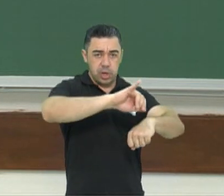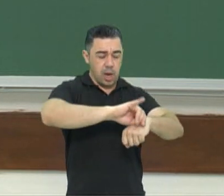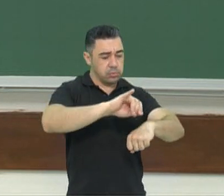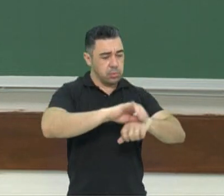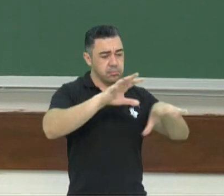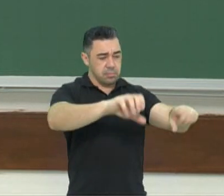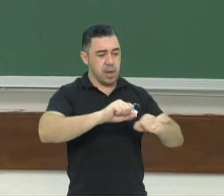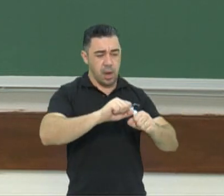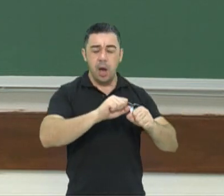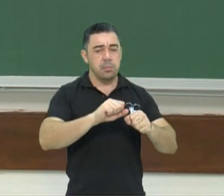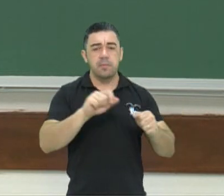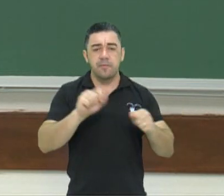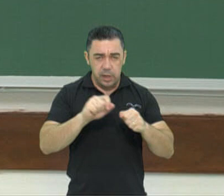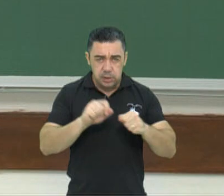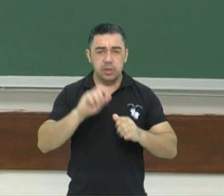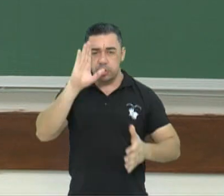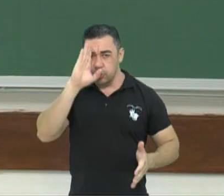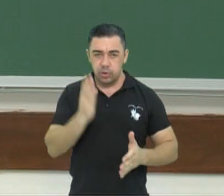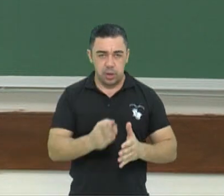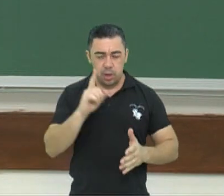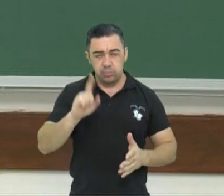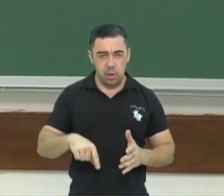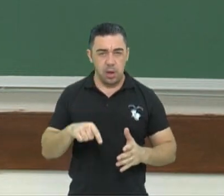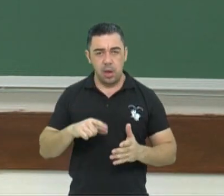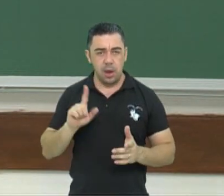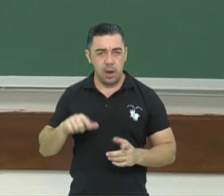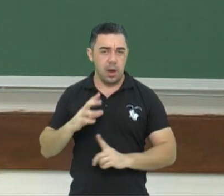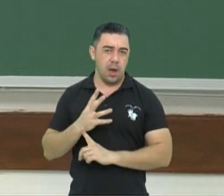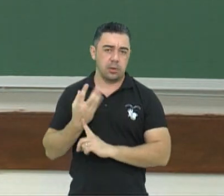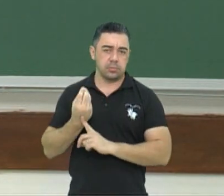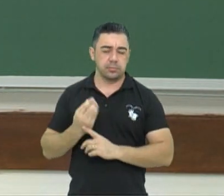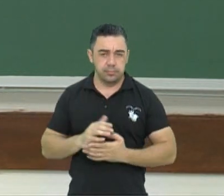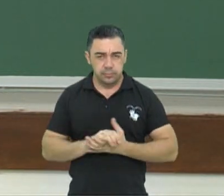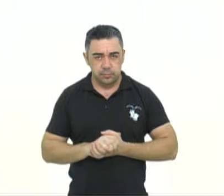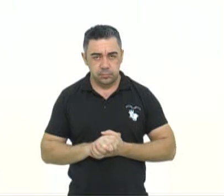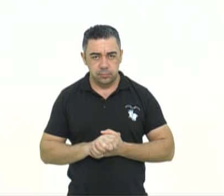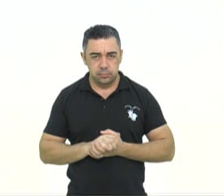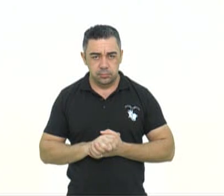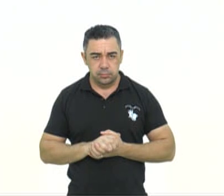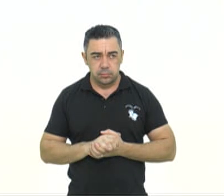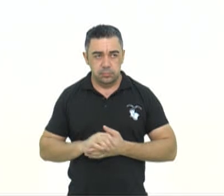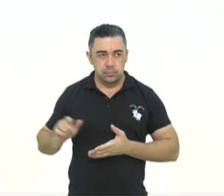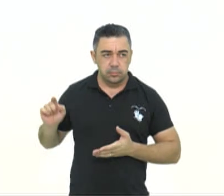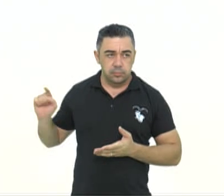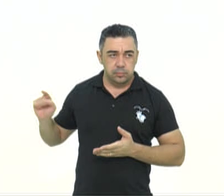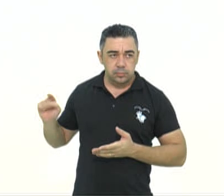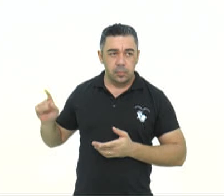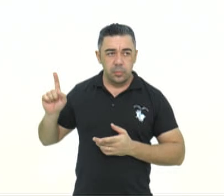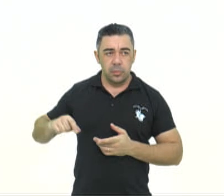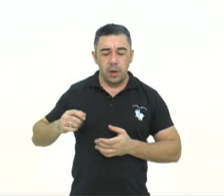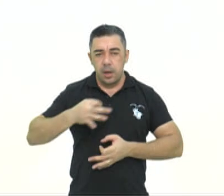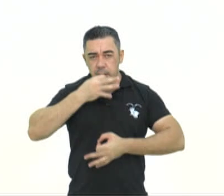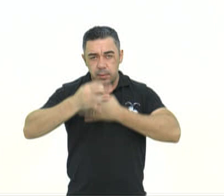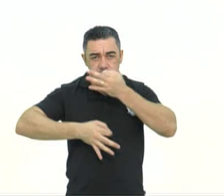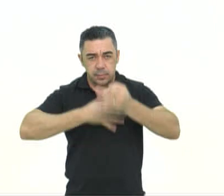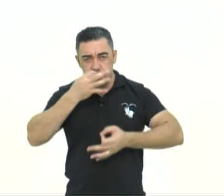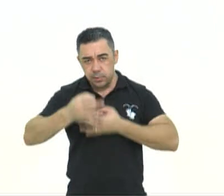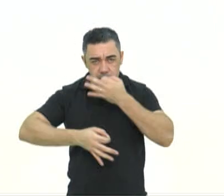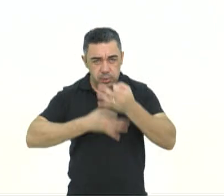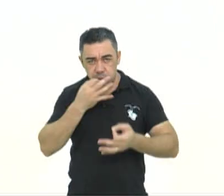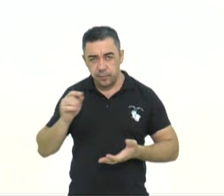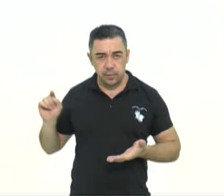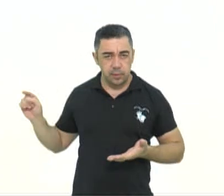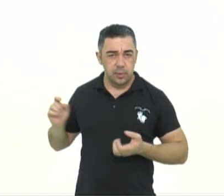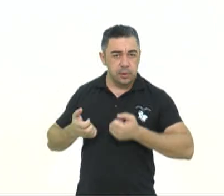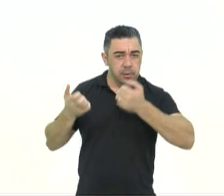os objetos e fazer parte da obra. Já vamos falar isso agora em seguida. Materialização de uma reflexão argumentativa. Aquilo que eu falei